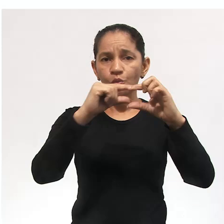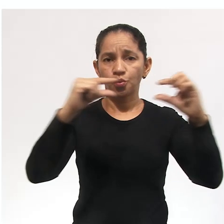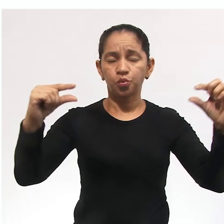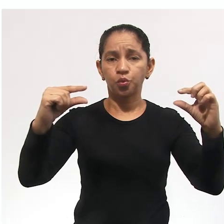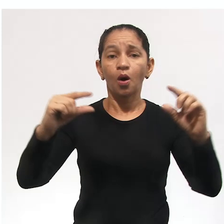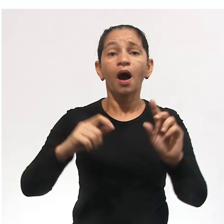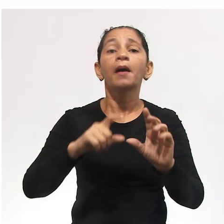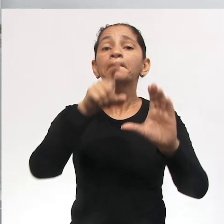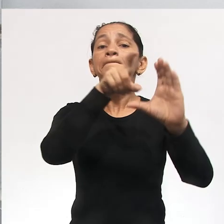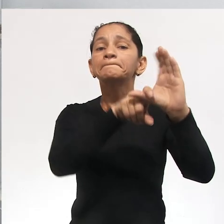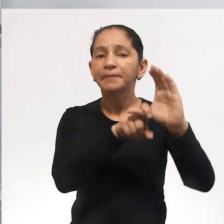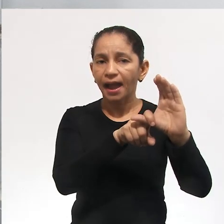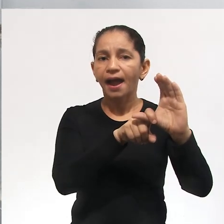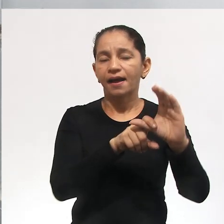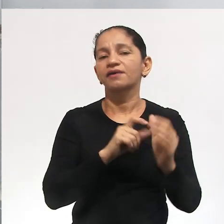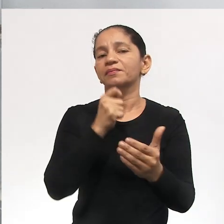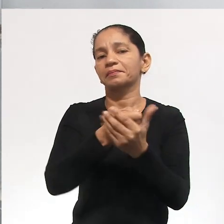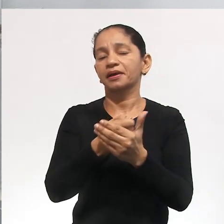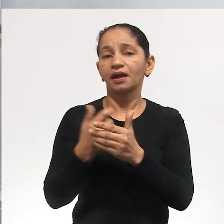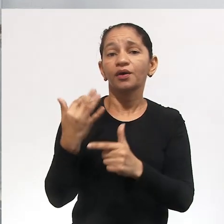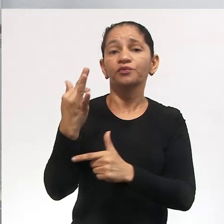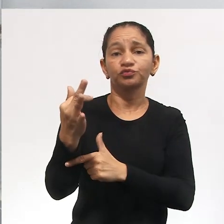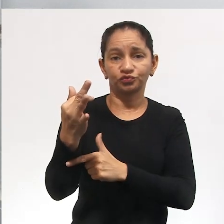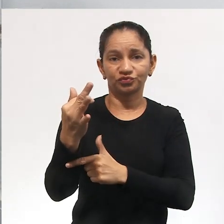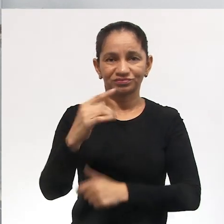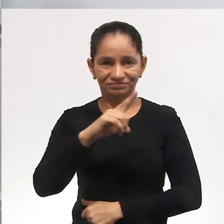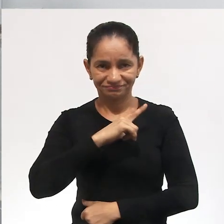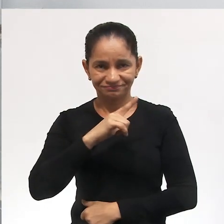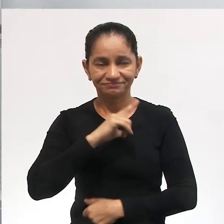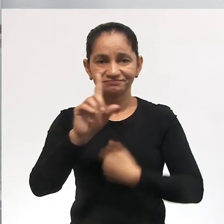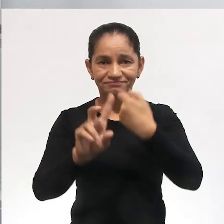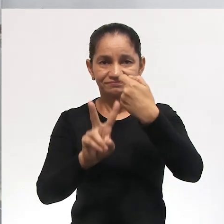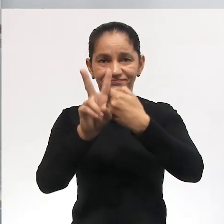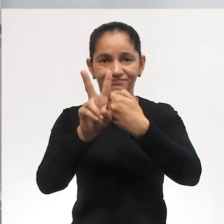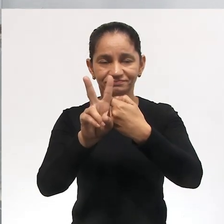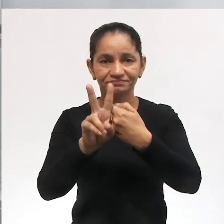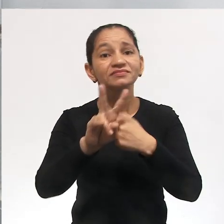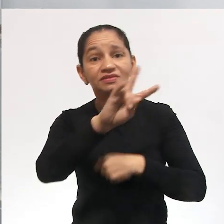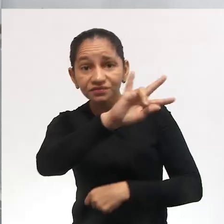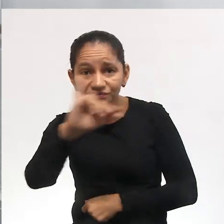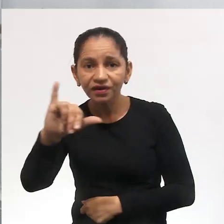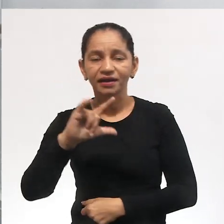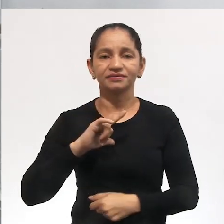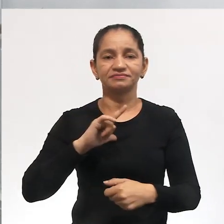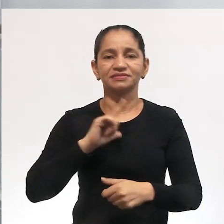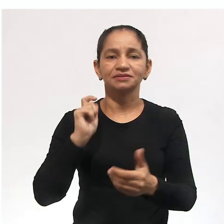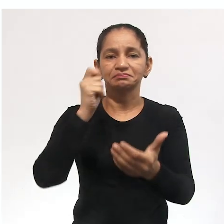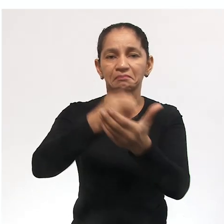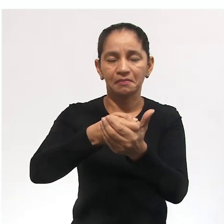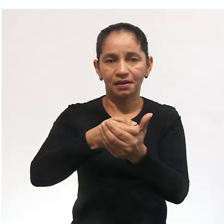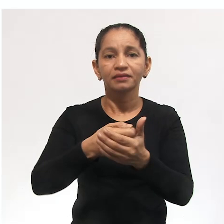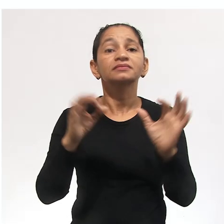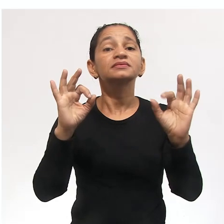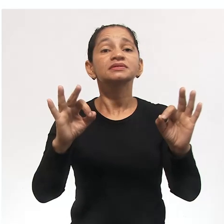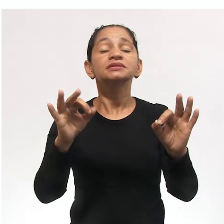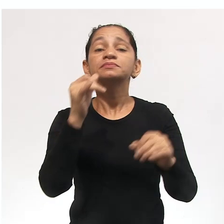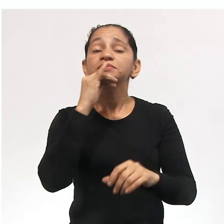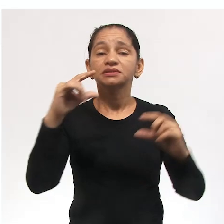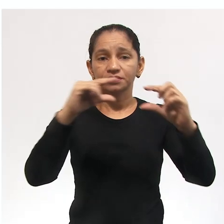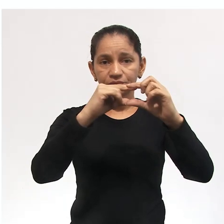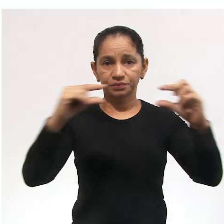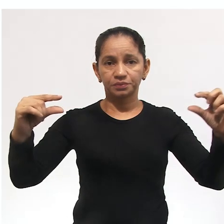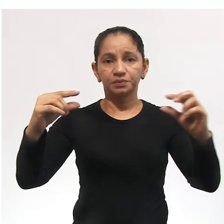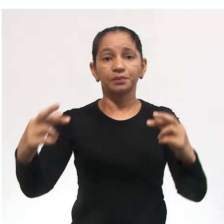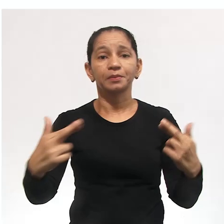de serviço, do serviço de propaganda. A empresa, nesse momento, a nossa empresa, a empresa aqui do Estudo de Casa, ela tem uma obrigação